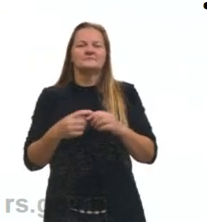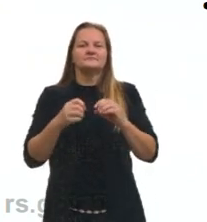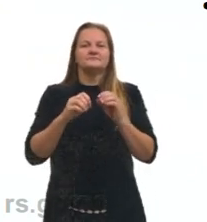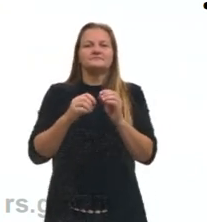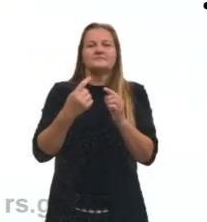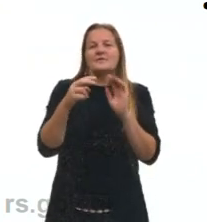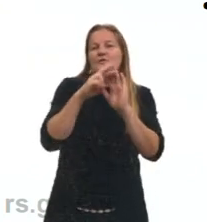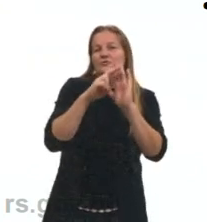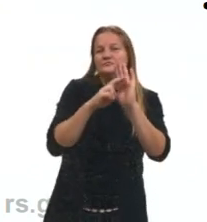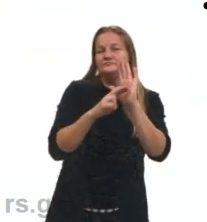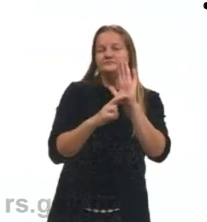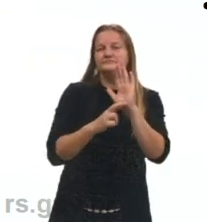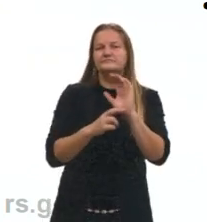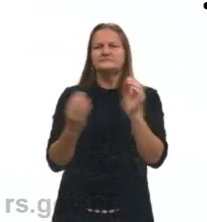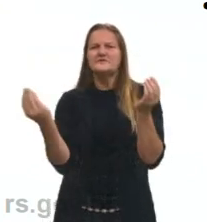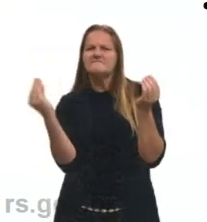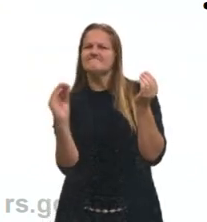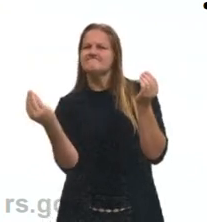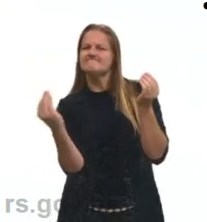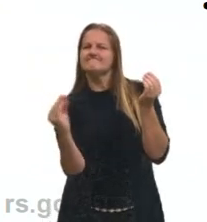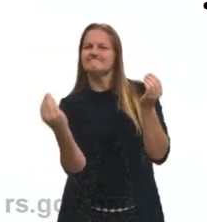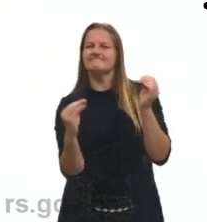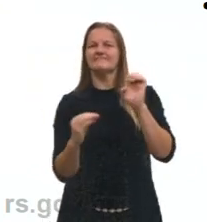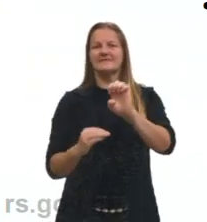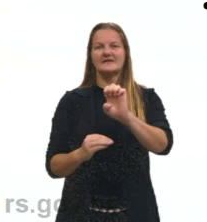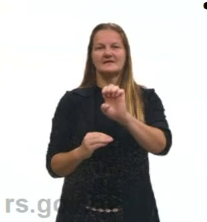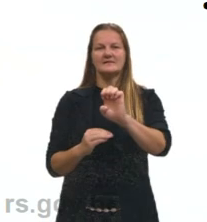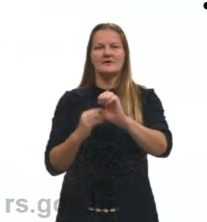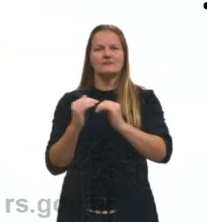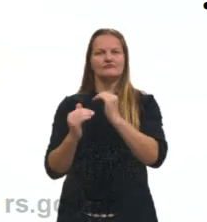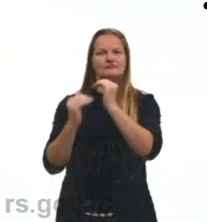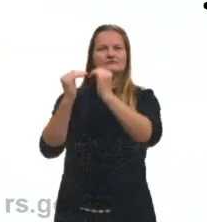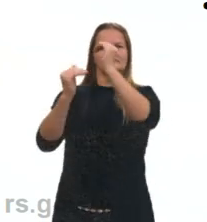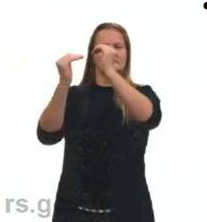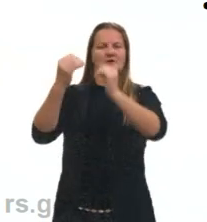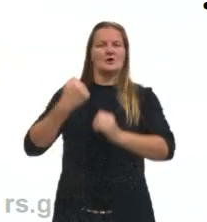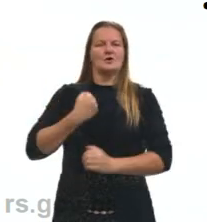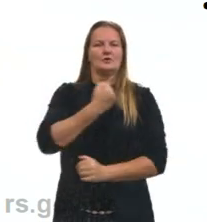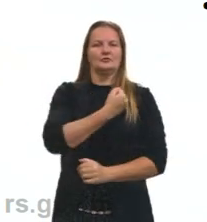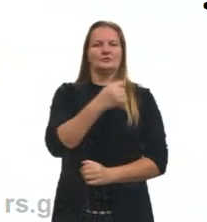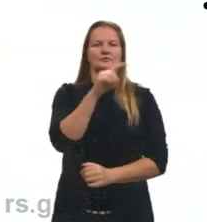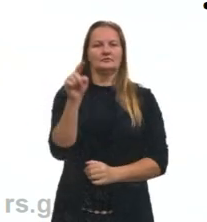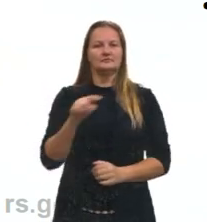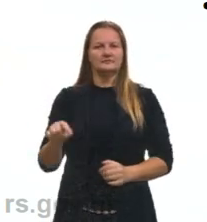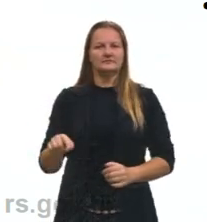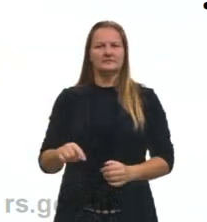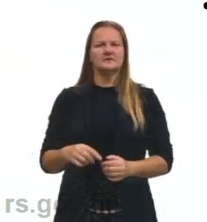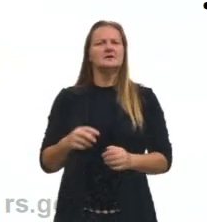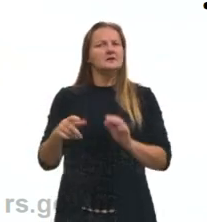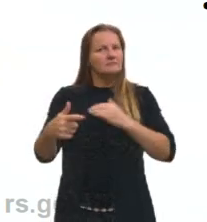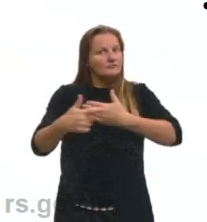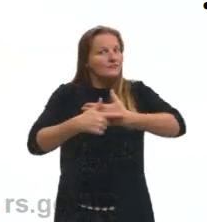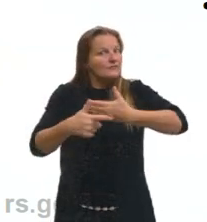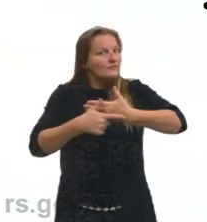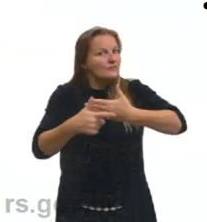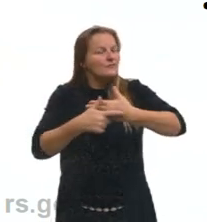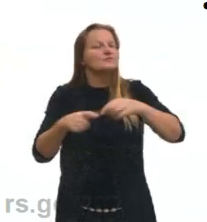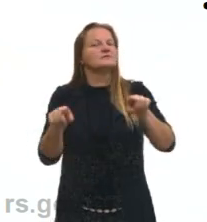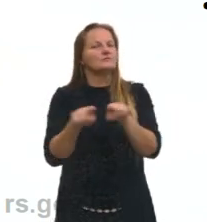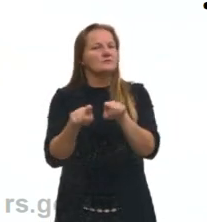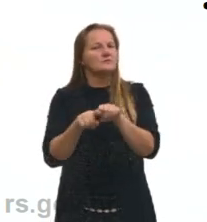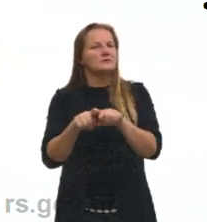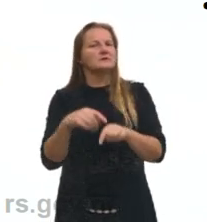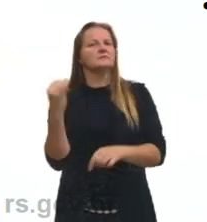de colocar os elementos químicos em ordem crescente de número atômico ela serve também ela foi criada